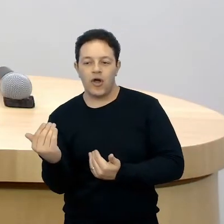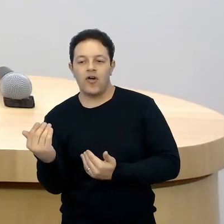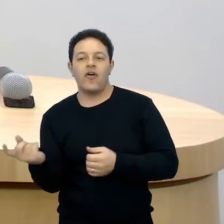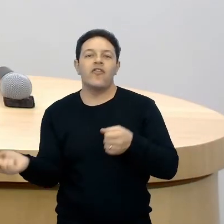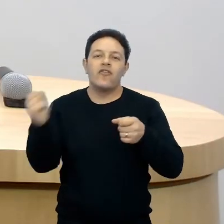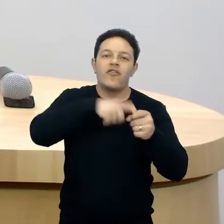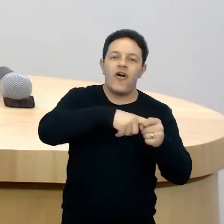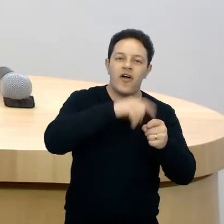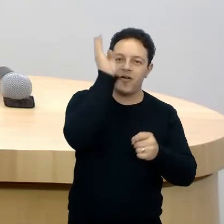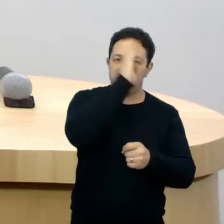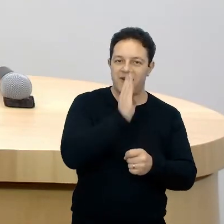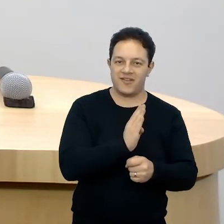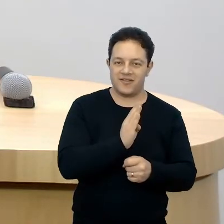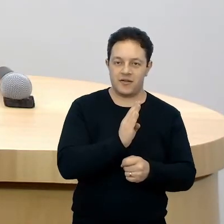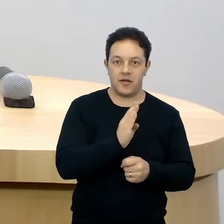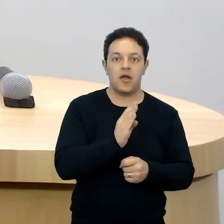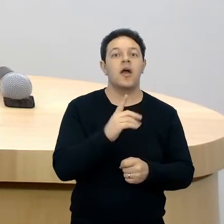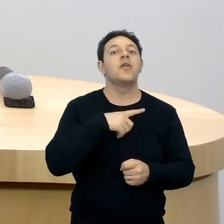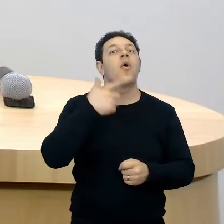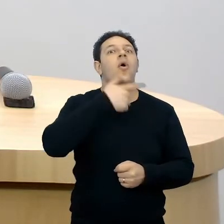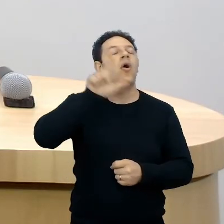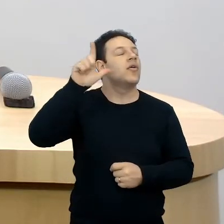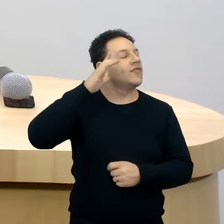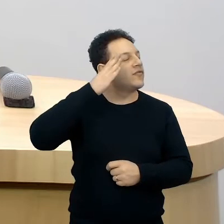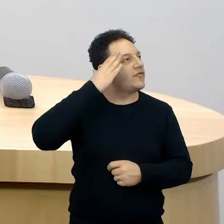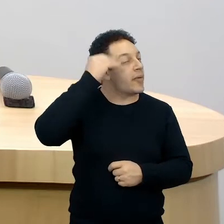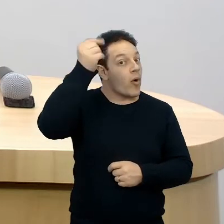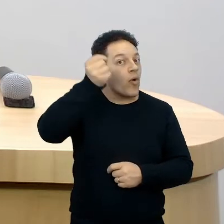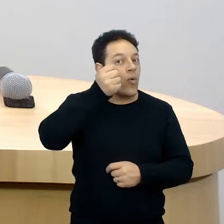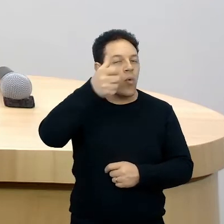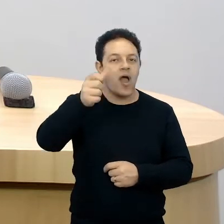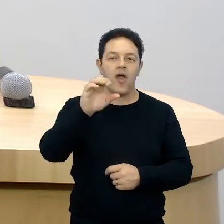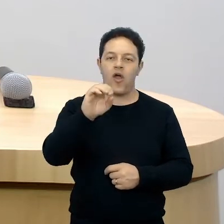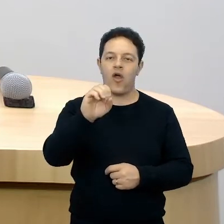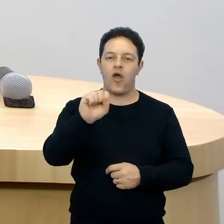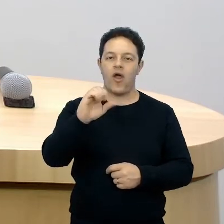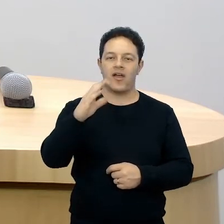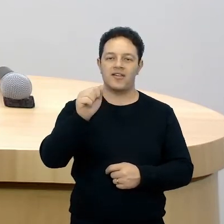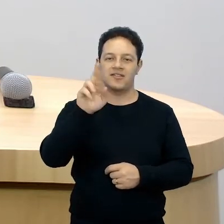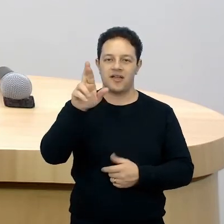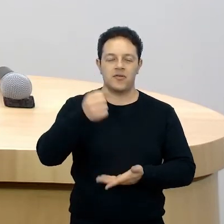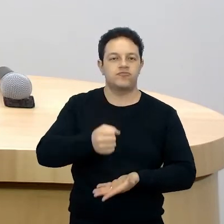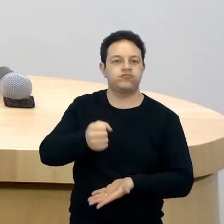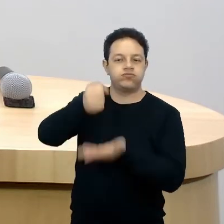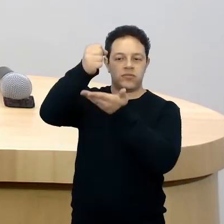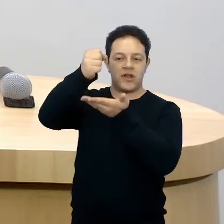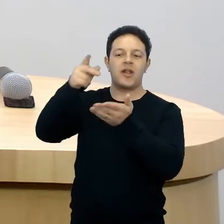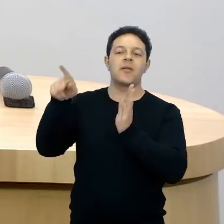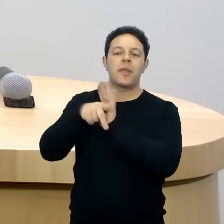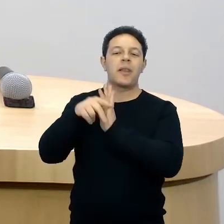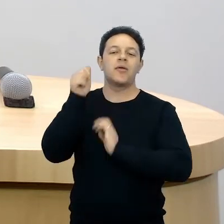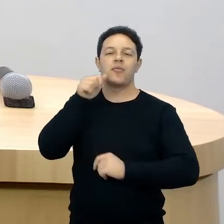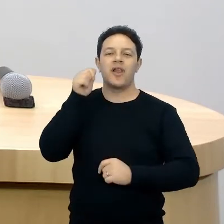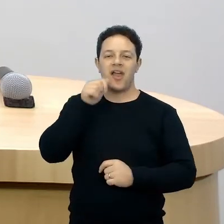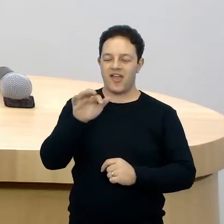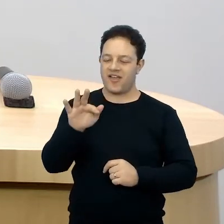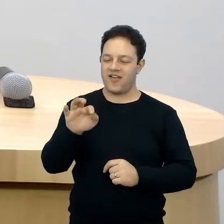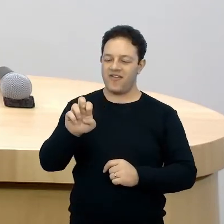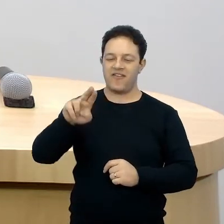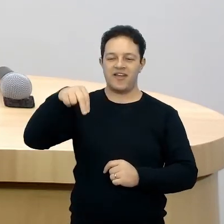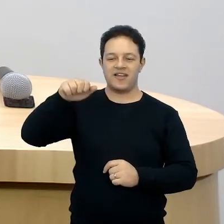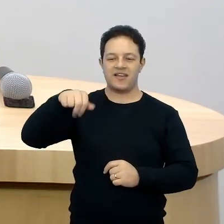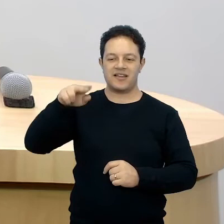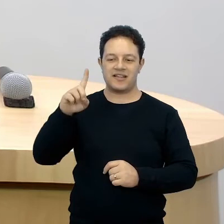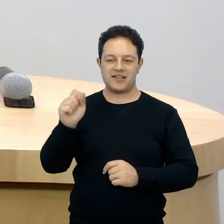A gente tem o maior sucesso dele, que quase deu o Oscar a Fernanda Montenegro, que na minha opinião, inclusive, foi injustiçada, ela